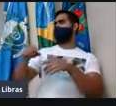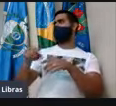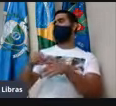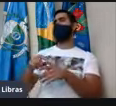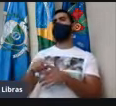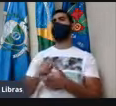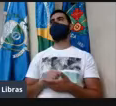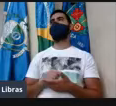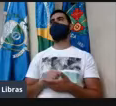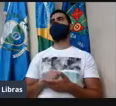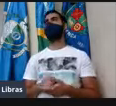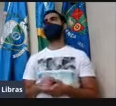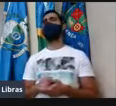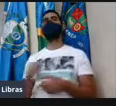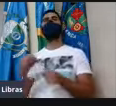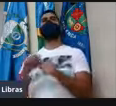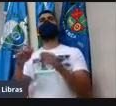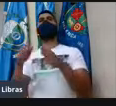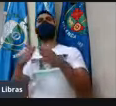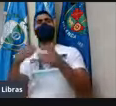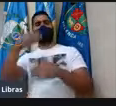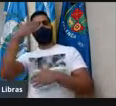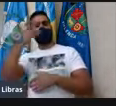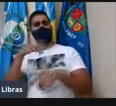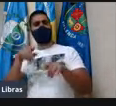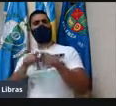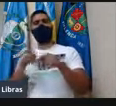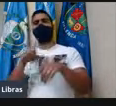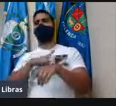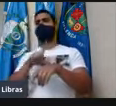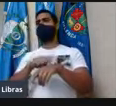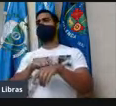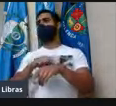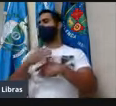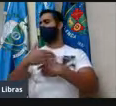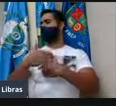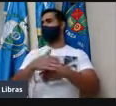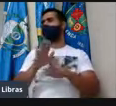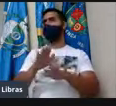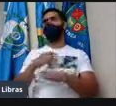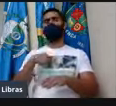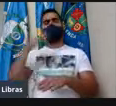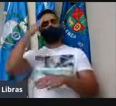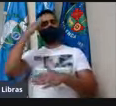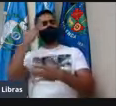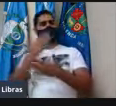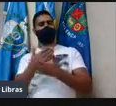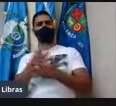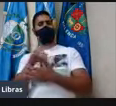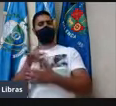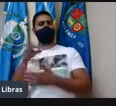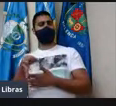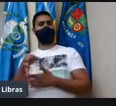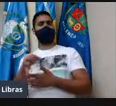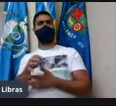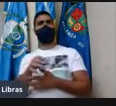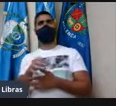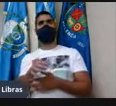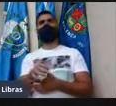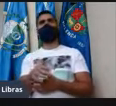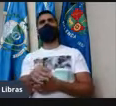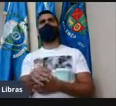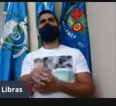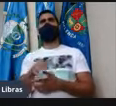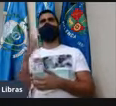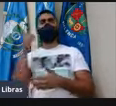legislativo, solicitando a comprovação, foi pedida a dilação do prazo, eu estou aguardando, mas eu não acredito que está em dia. Pelo DIPR, a